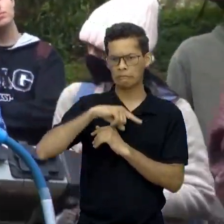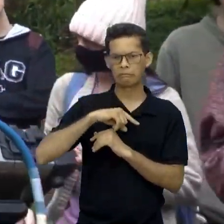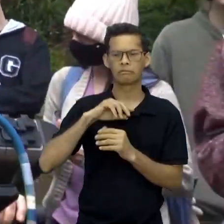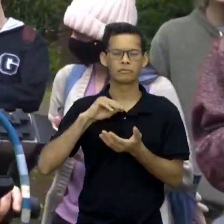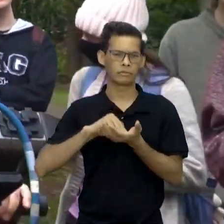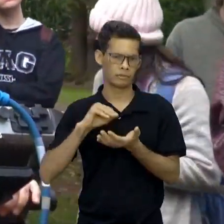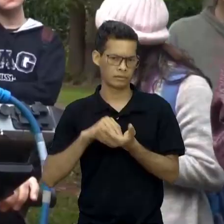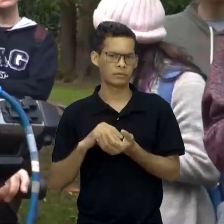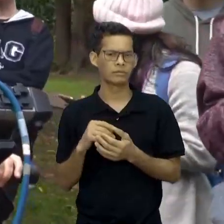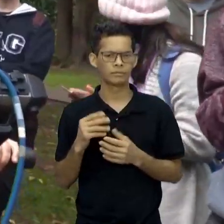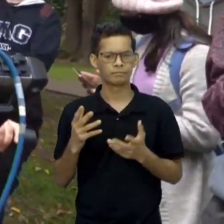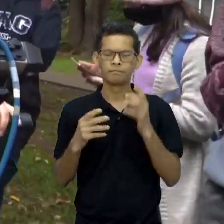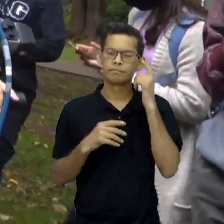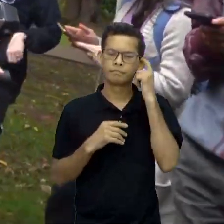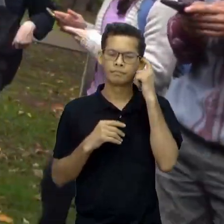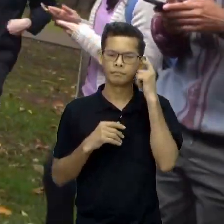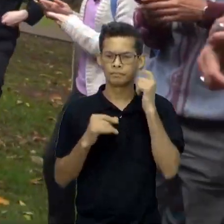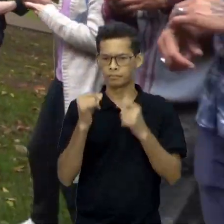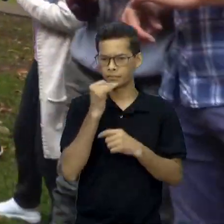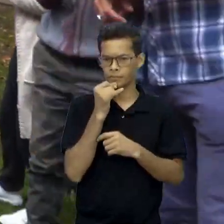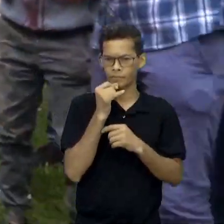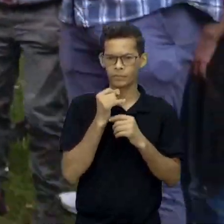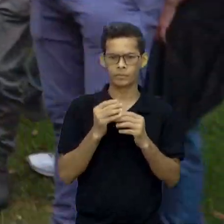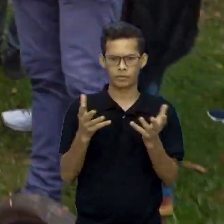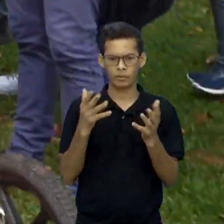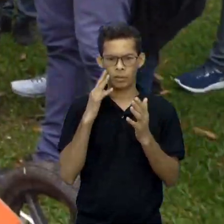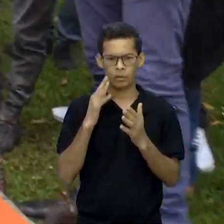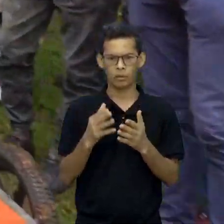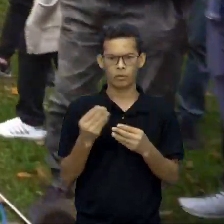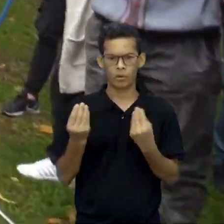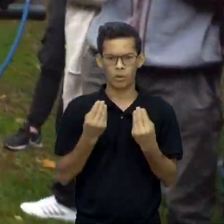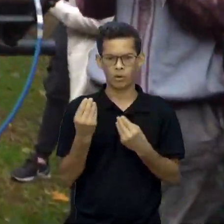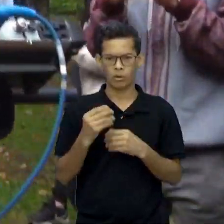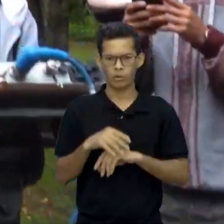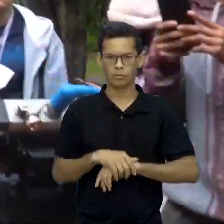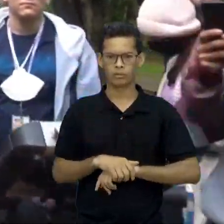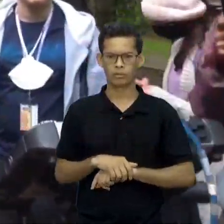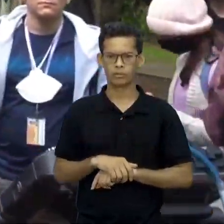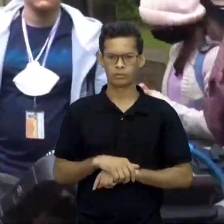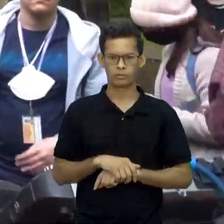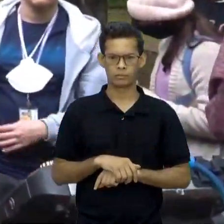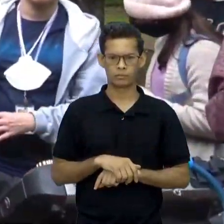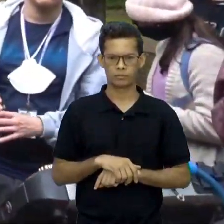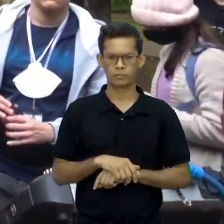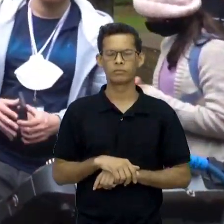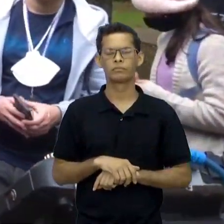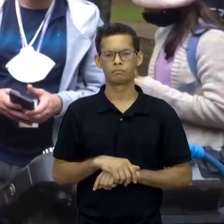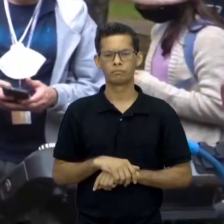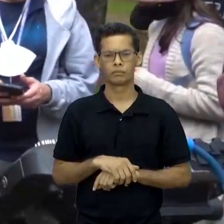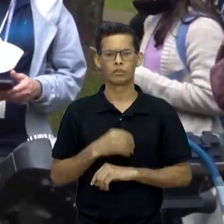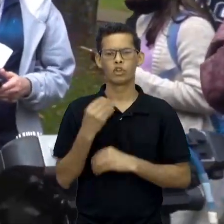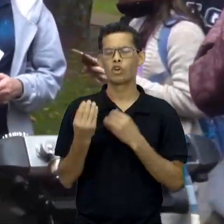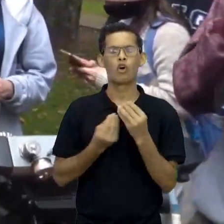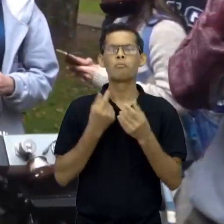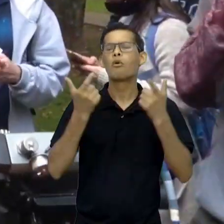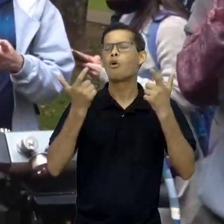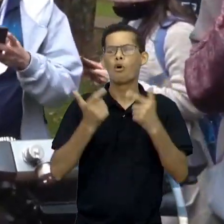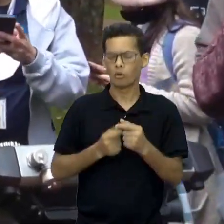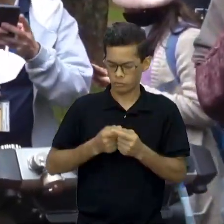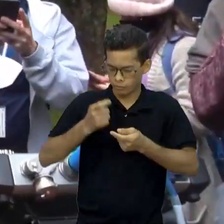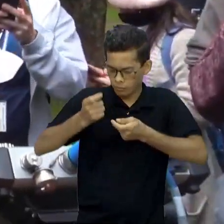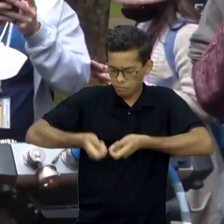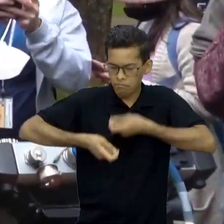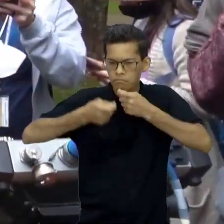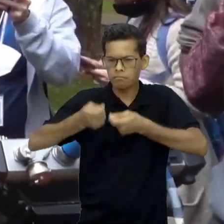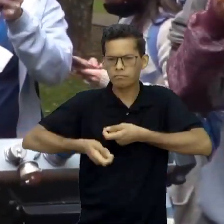aqui, então aqui é exatamente a posição de um alvo. Se eu quiser saber onde escavar, você vai uma obra